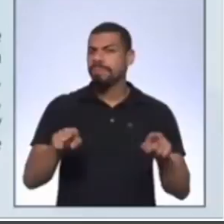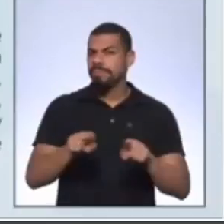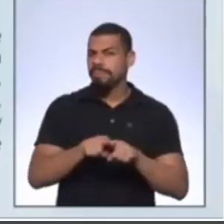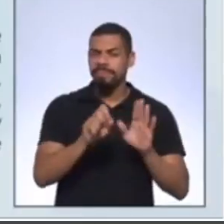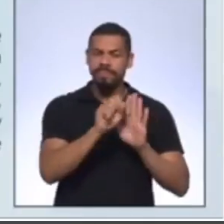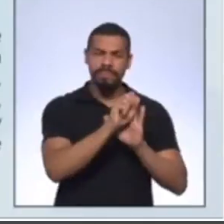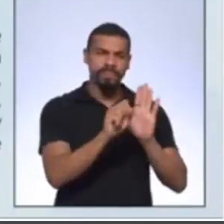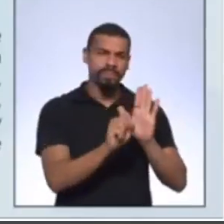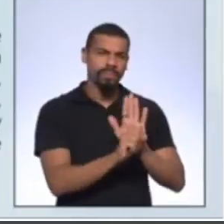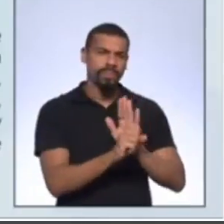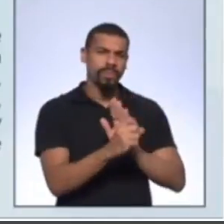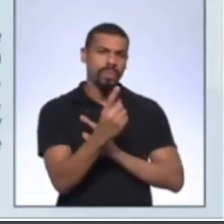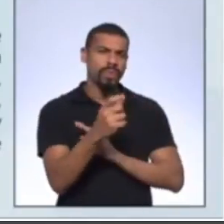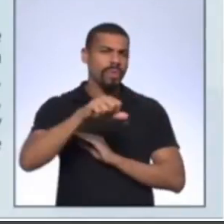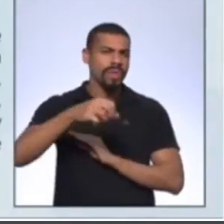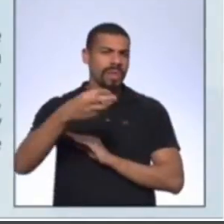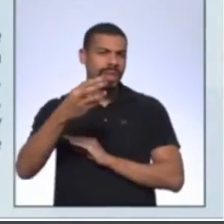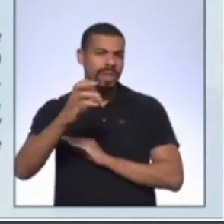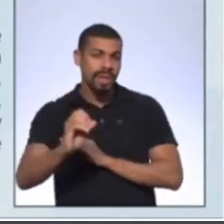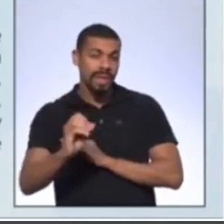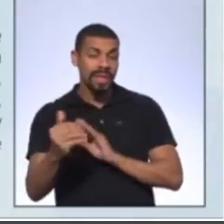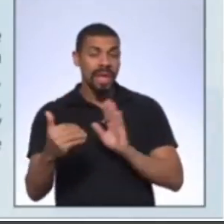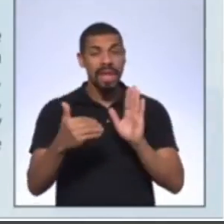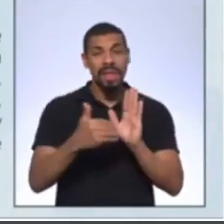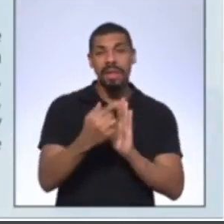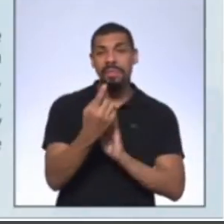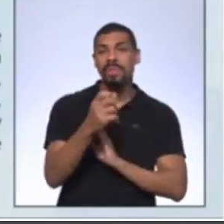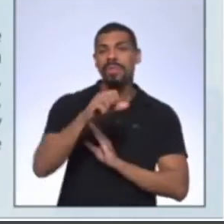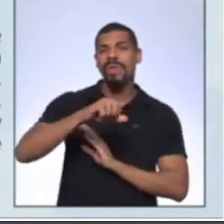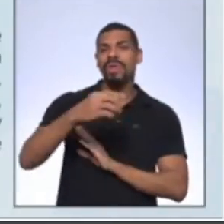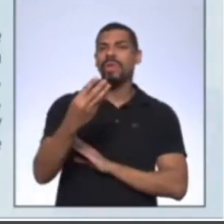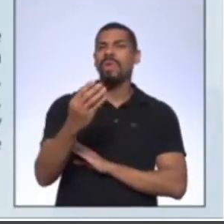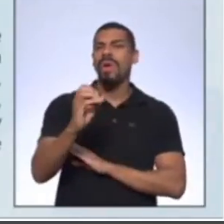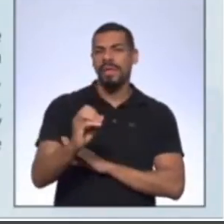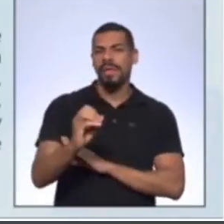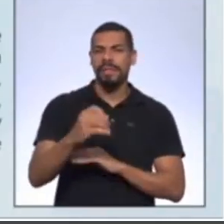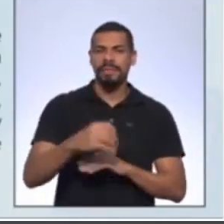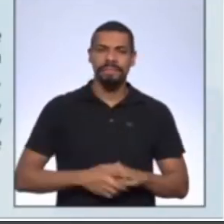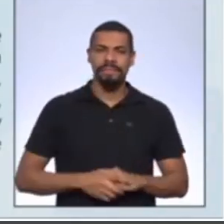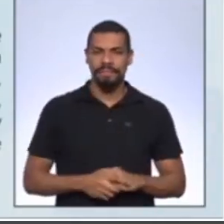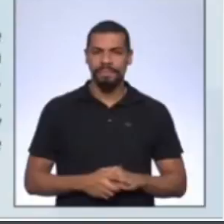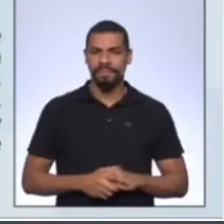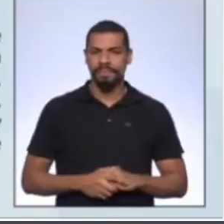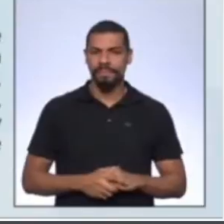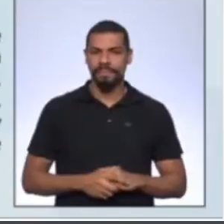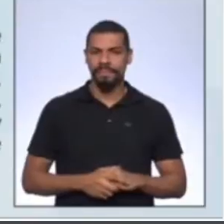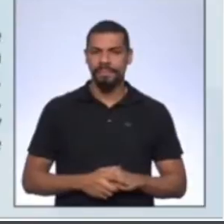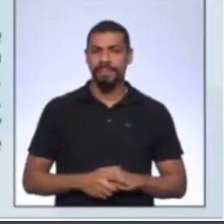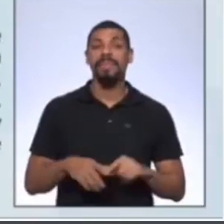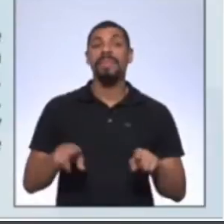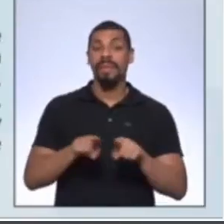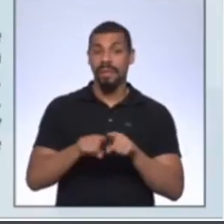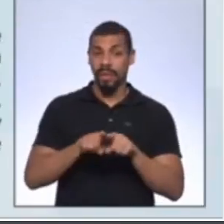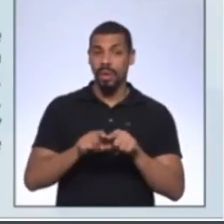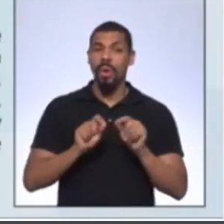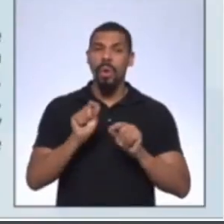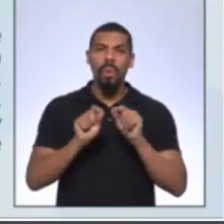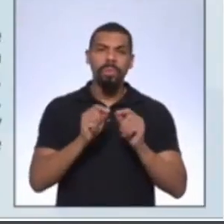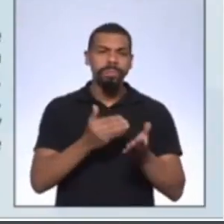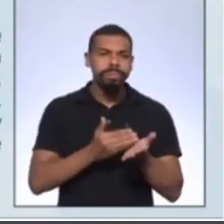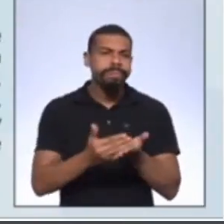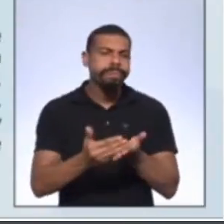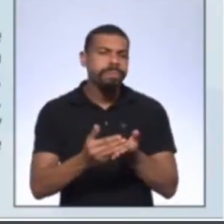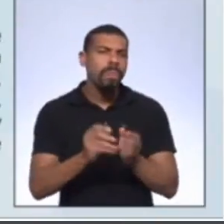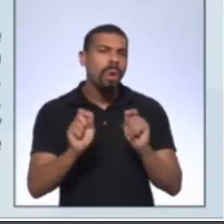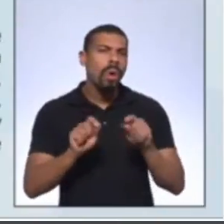das décadas 931 6:40 tá então gente olha só com o auxílio da recente consolidação